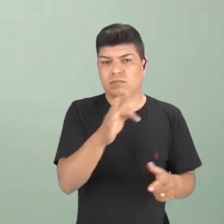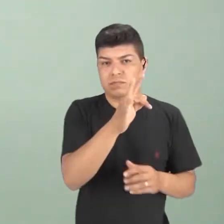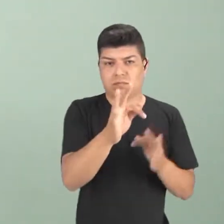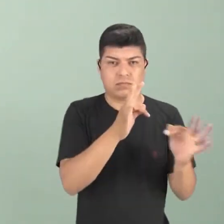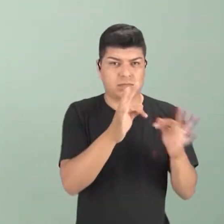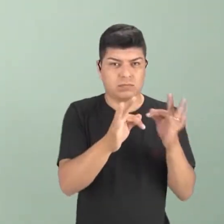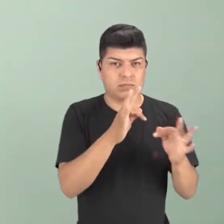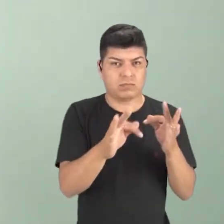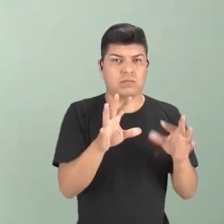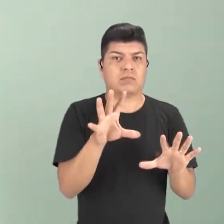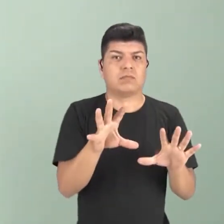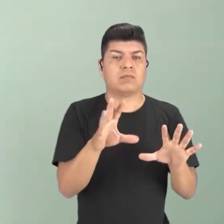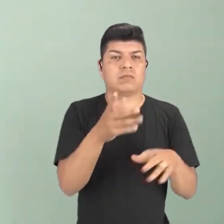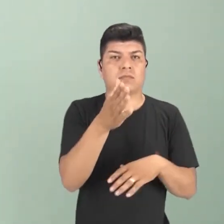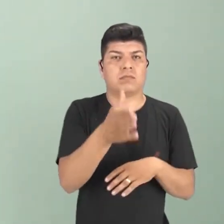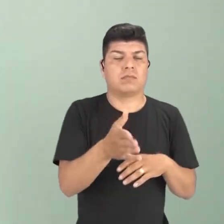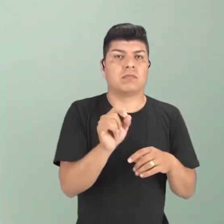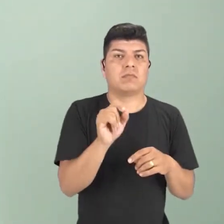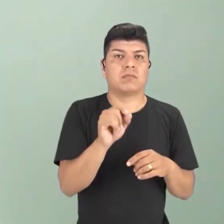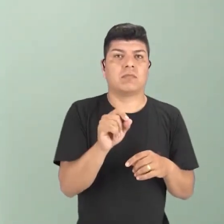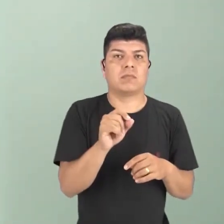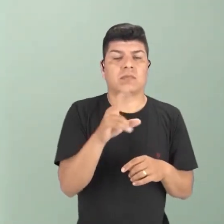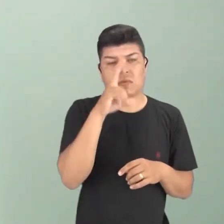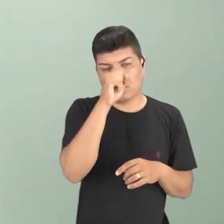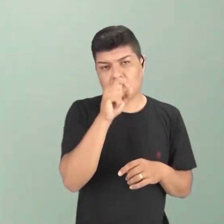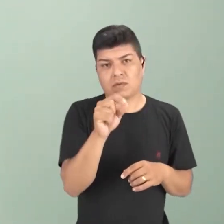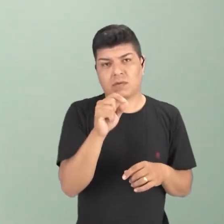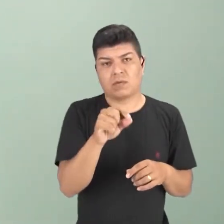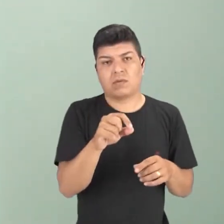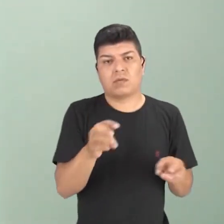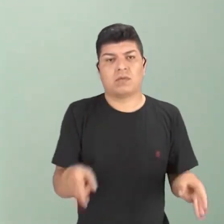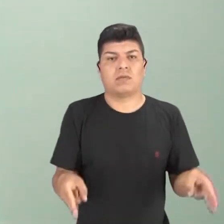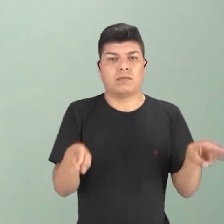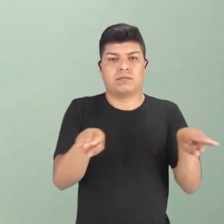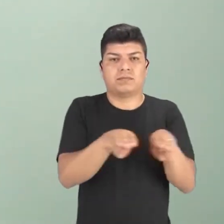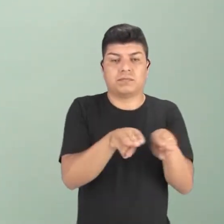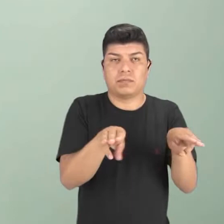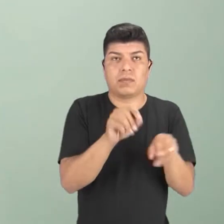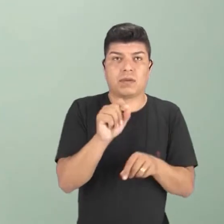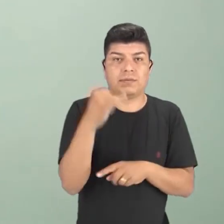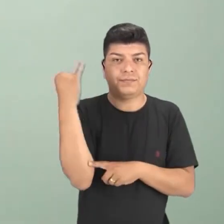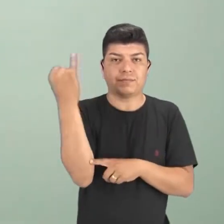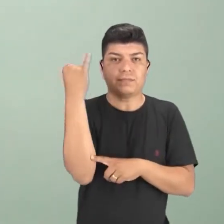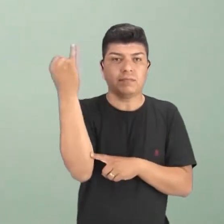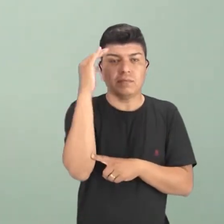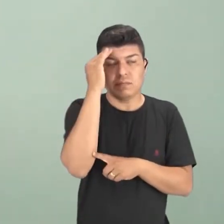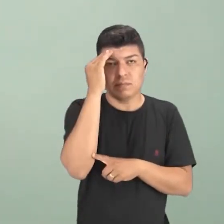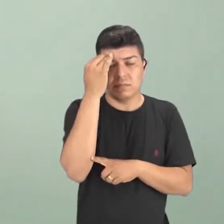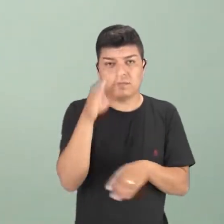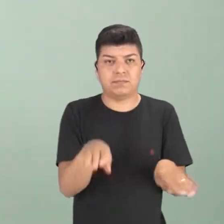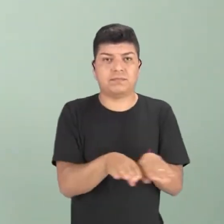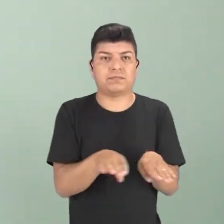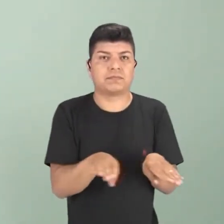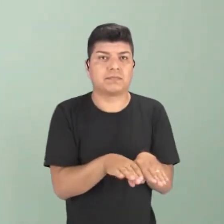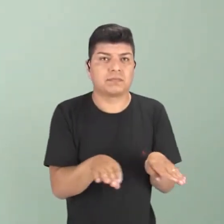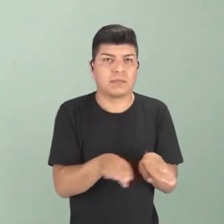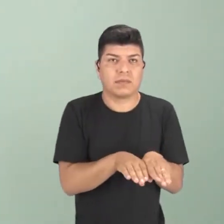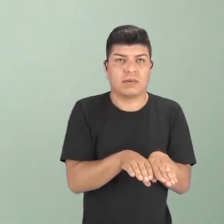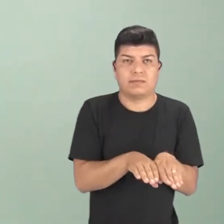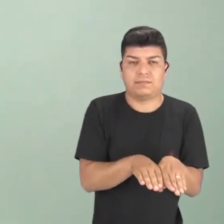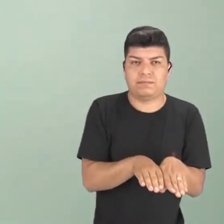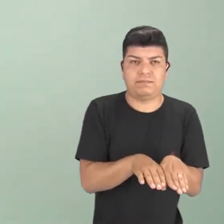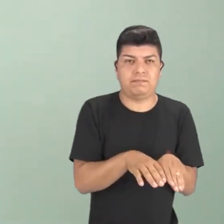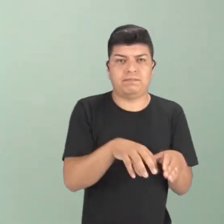comprimento interfere diretamente na intensidade do campo magnético. E é importante você entender também que a intensidade do campo